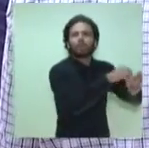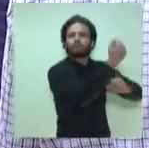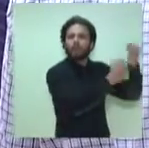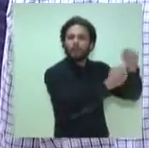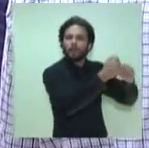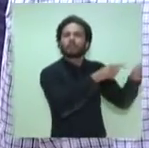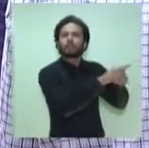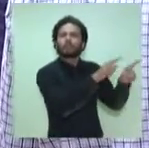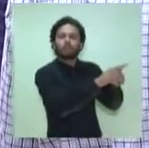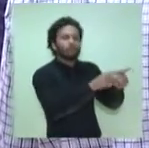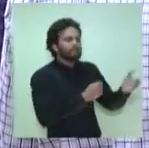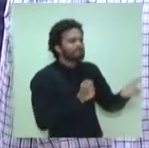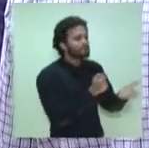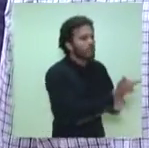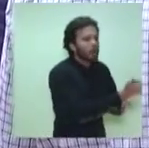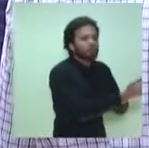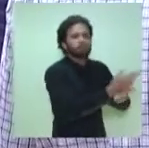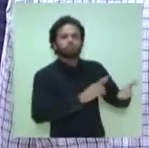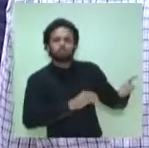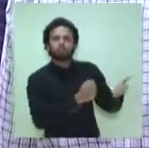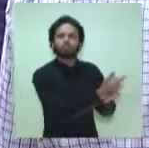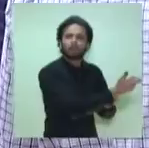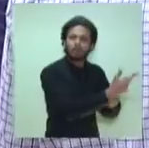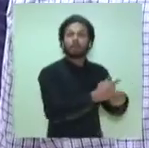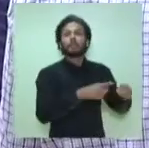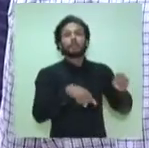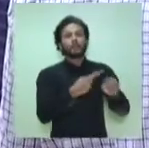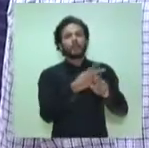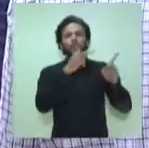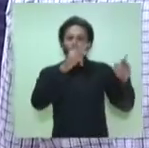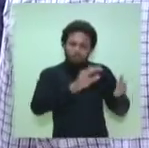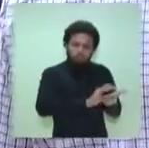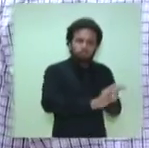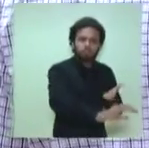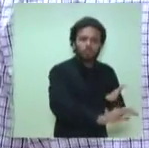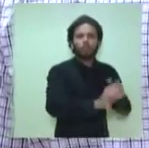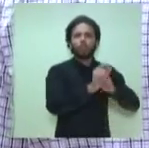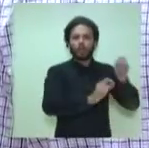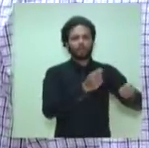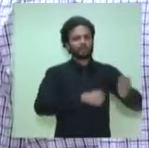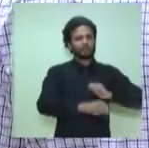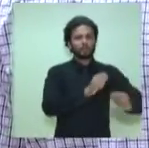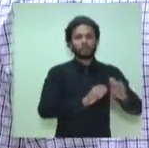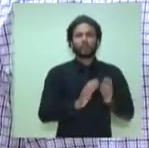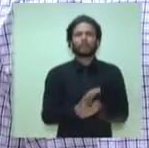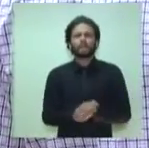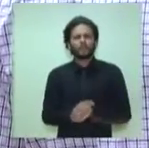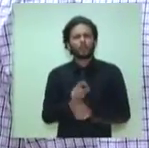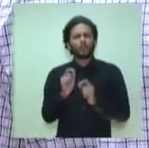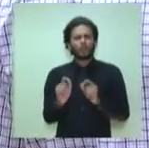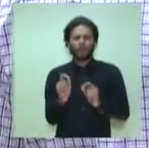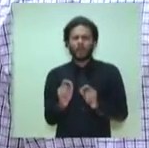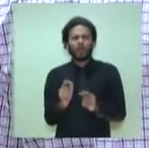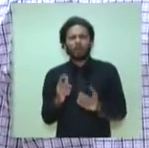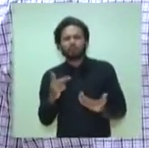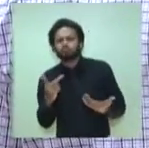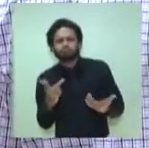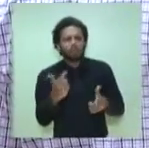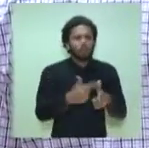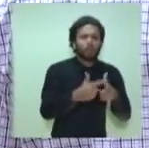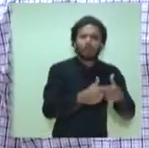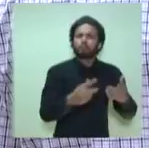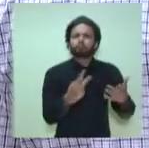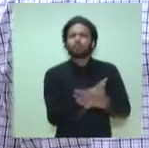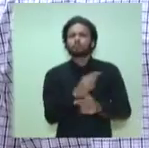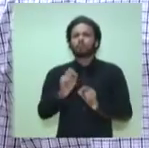isso também eles alimentam e retroalimentam a economia. Então, a solução não pode ser do município para a